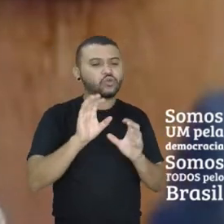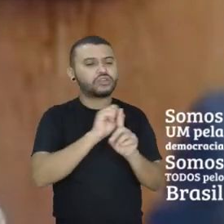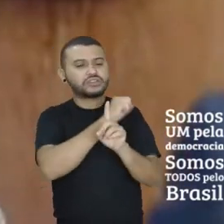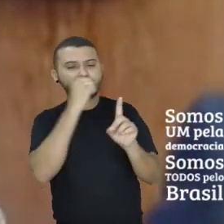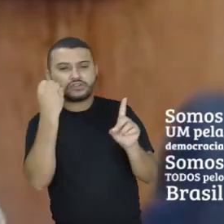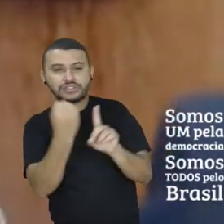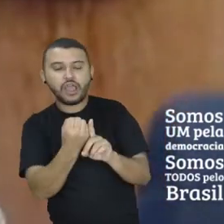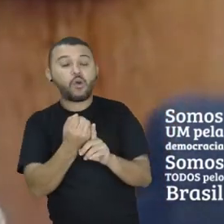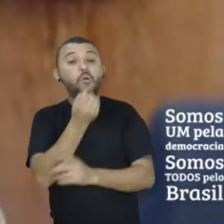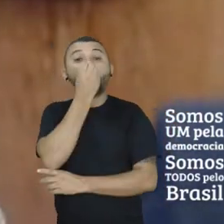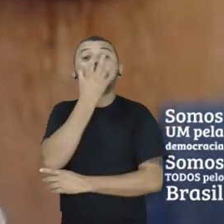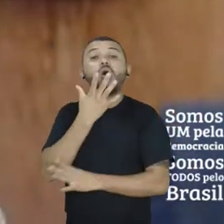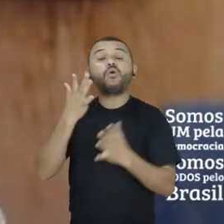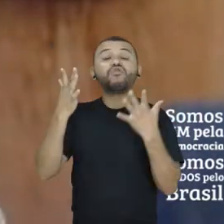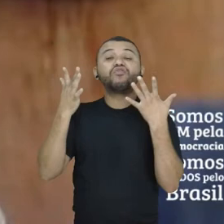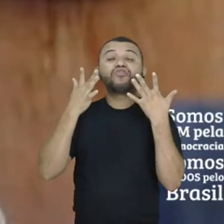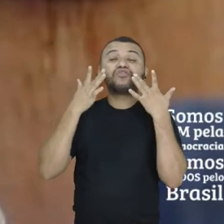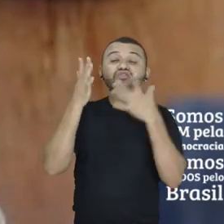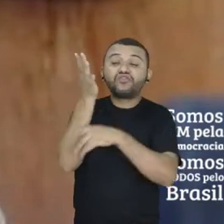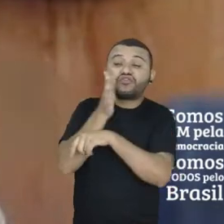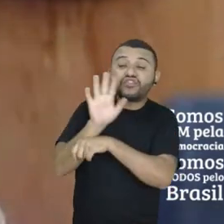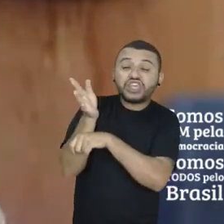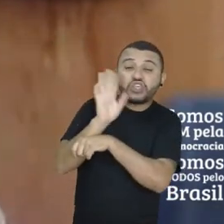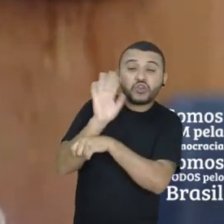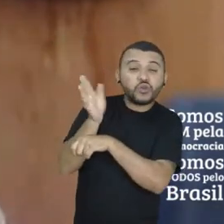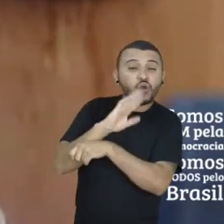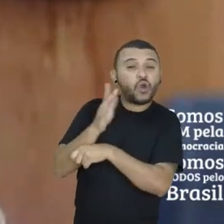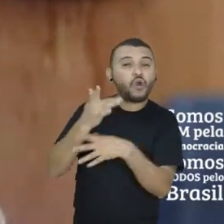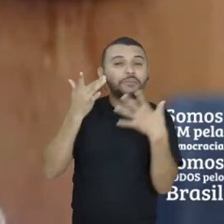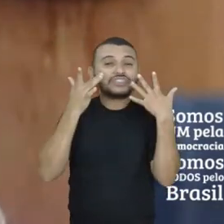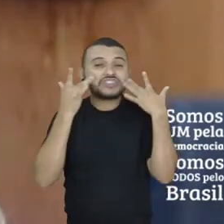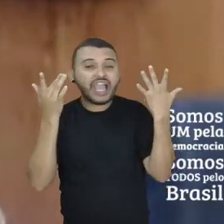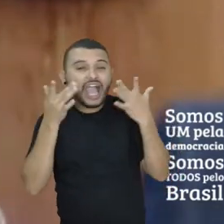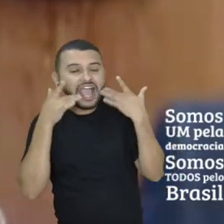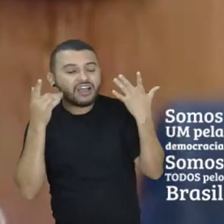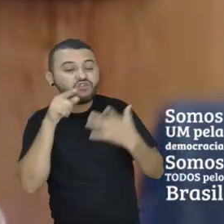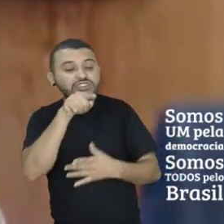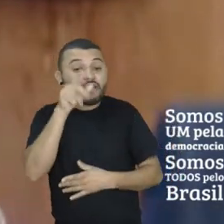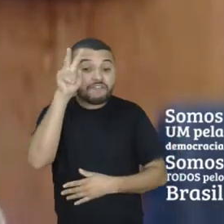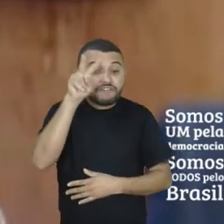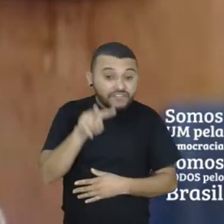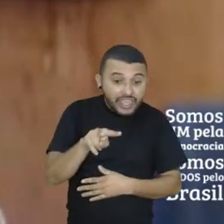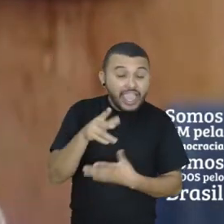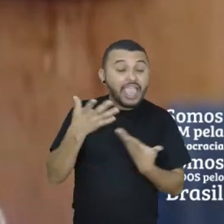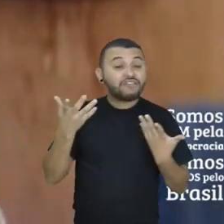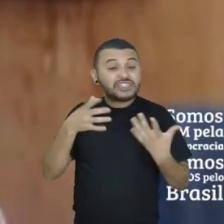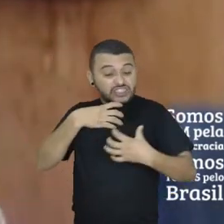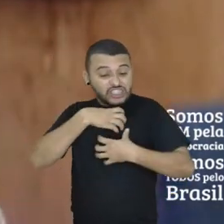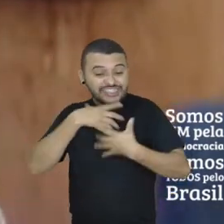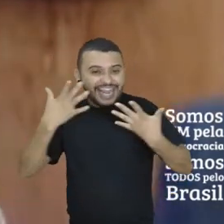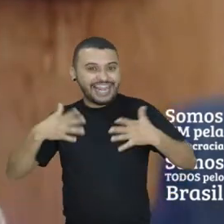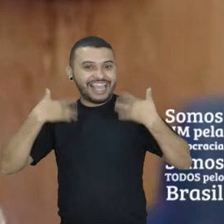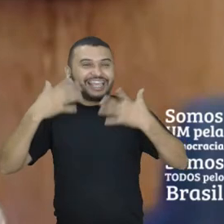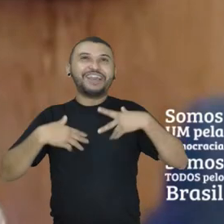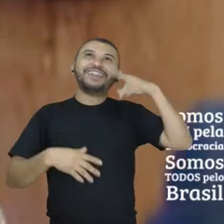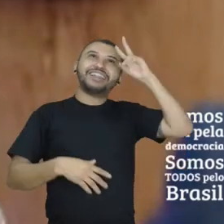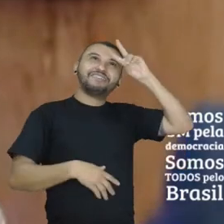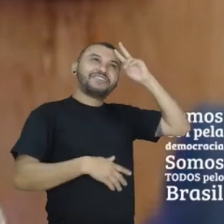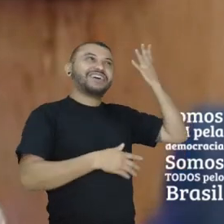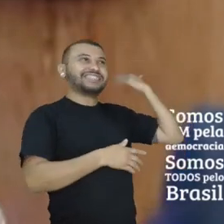de teatro. É lazer. Você se diverte, se alegra. Eu me lembro, quando pequeno, quando ia a circo